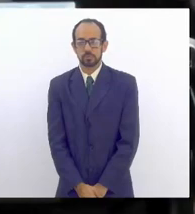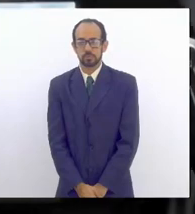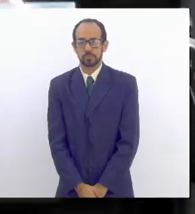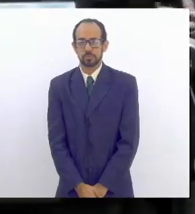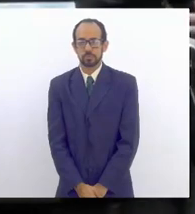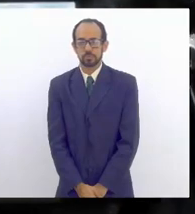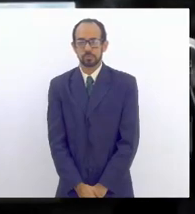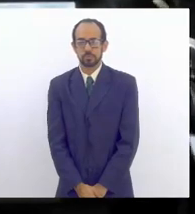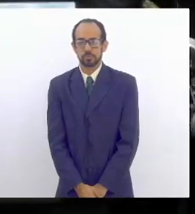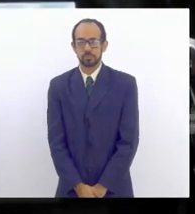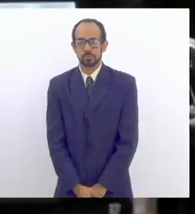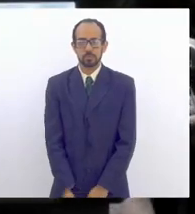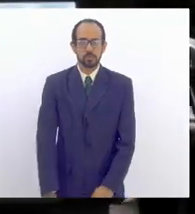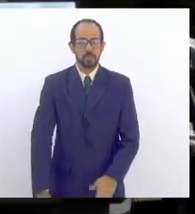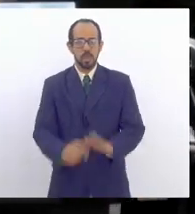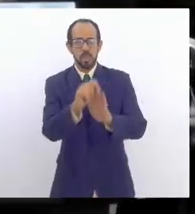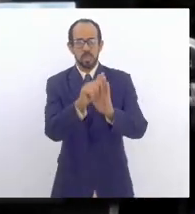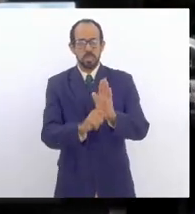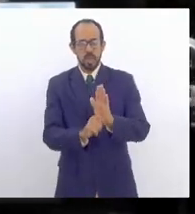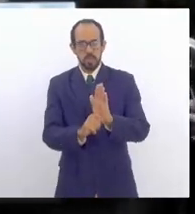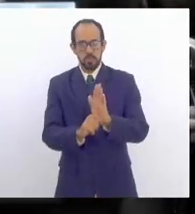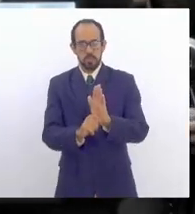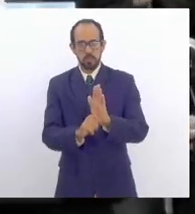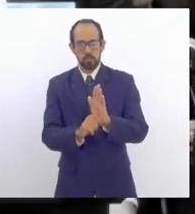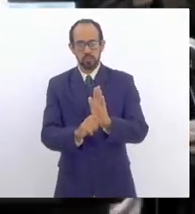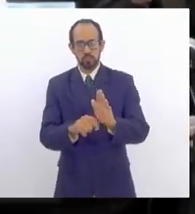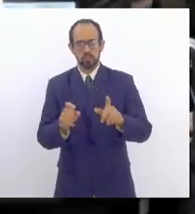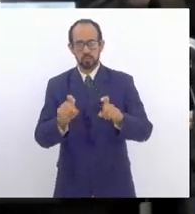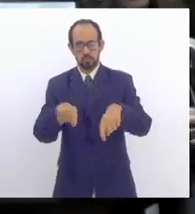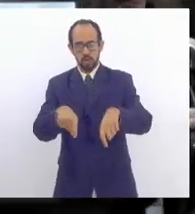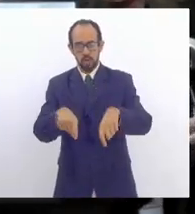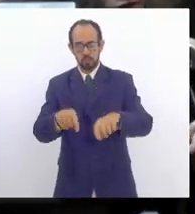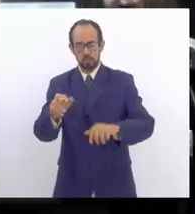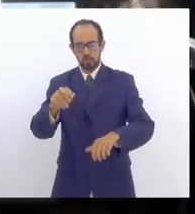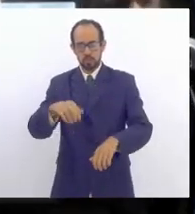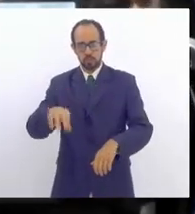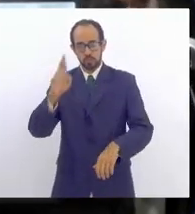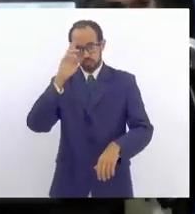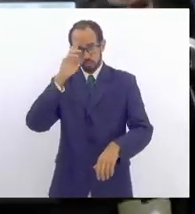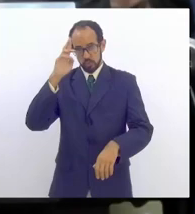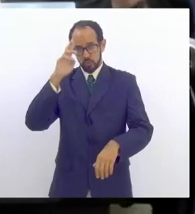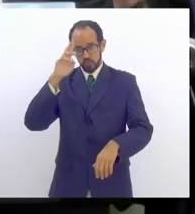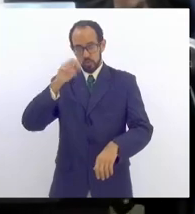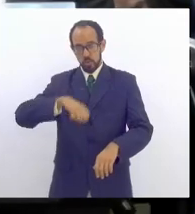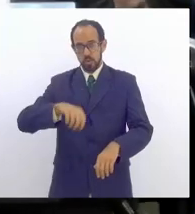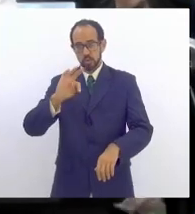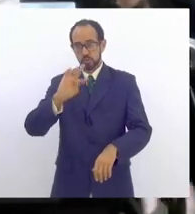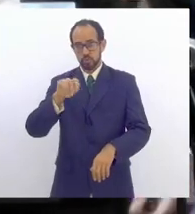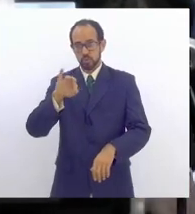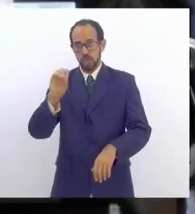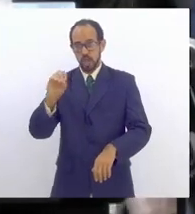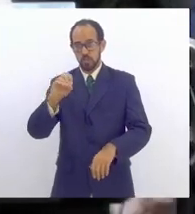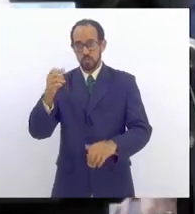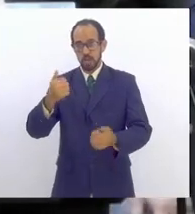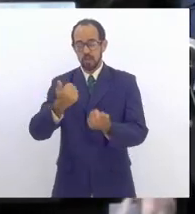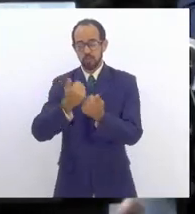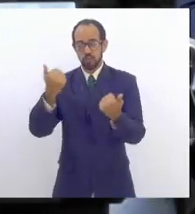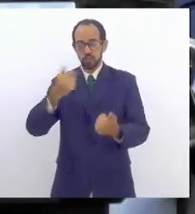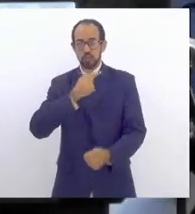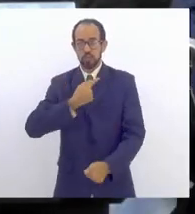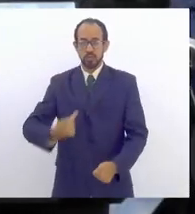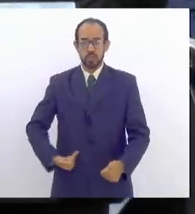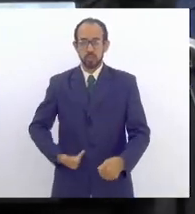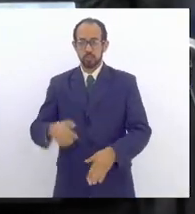Termo solene de posse. Termo de posse do excelentíssimo senhor Tiago Pampolha, no cargo de vice-governador do Estado do Rio de